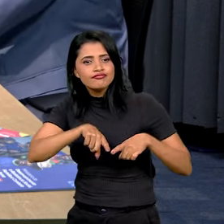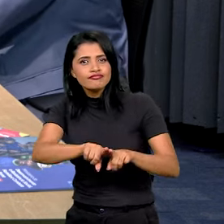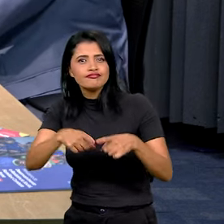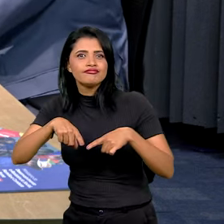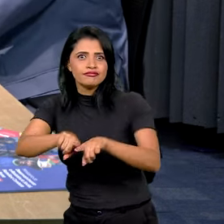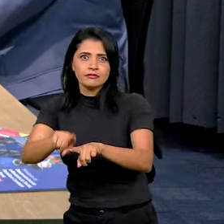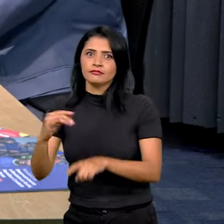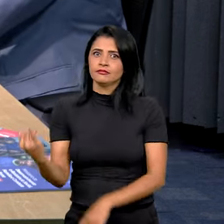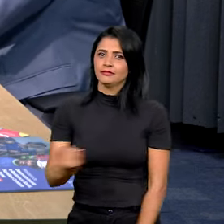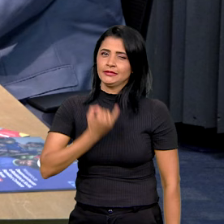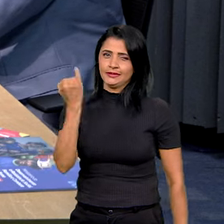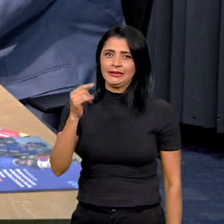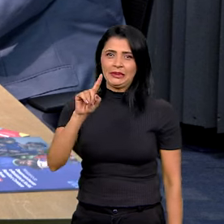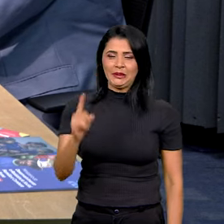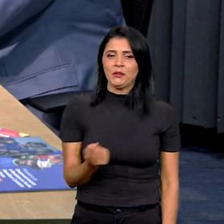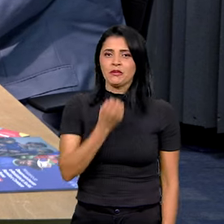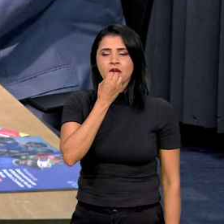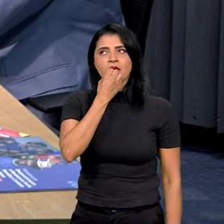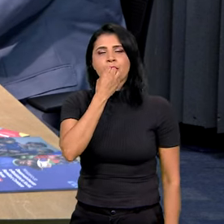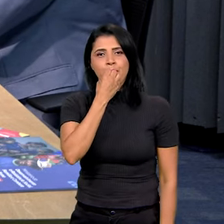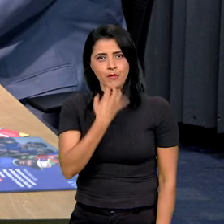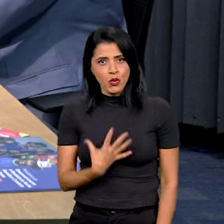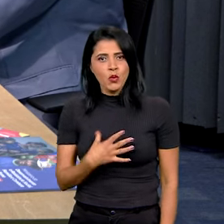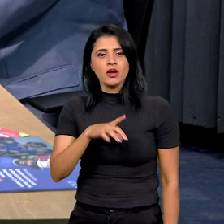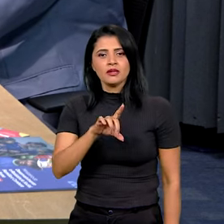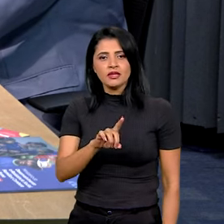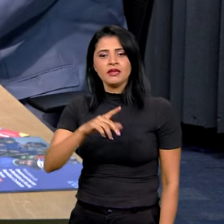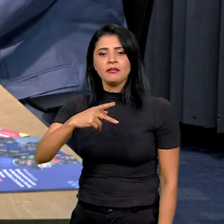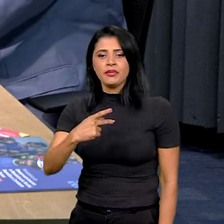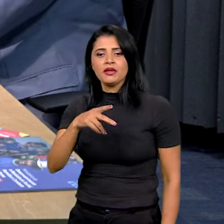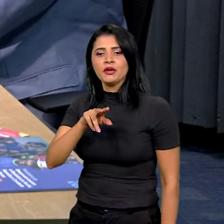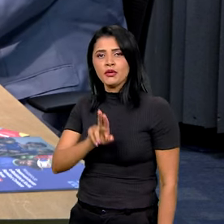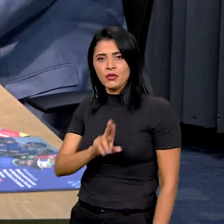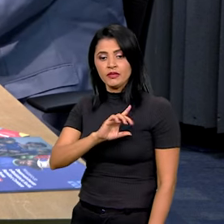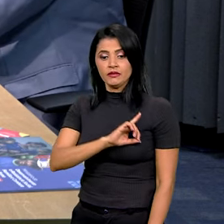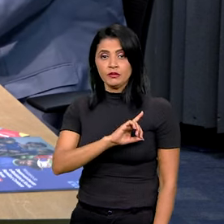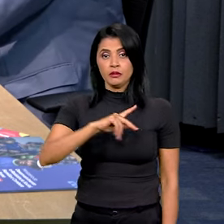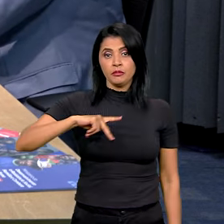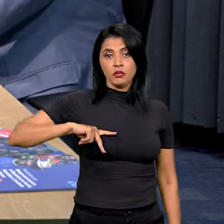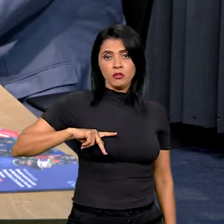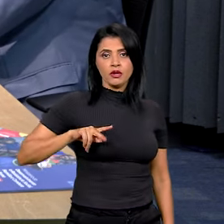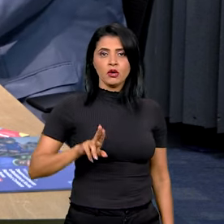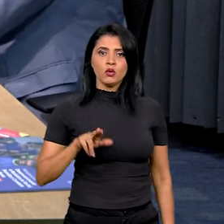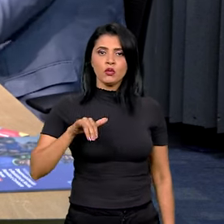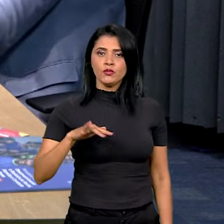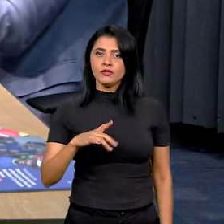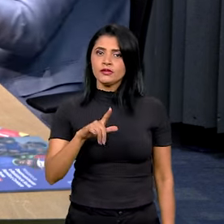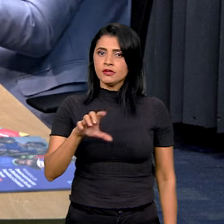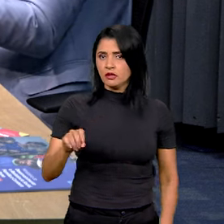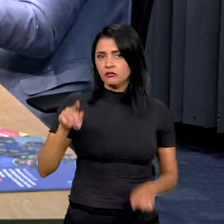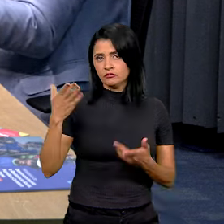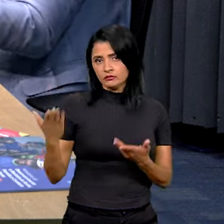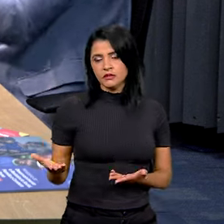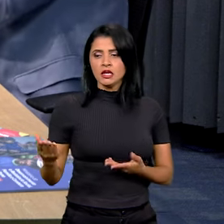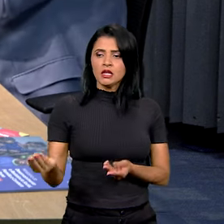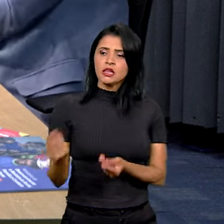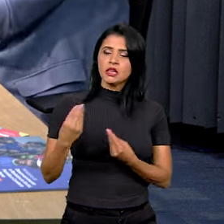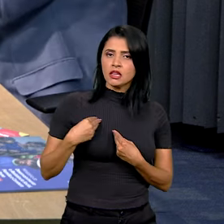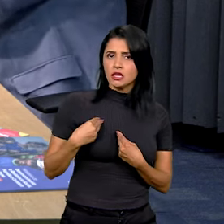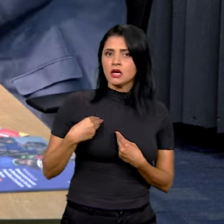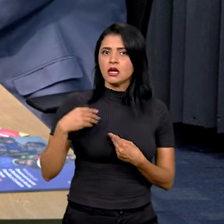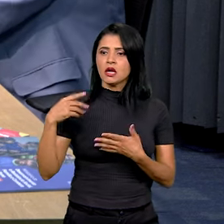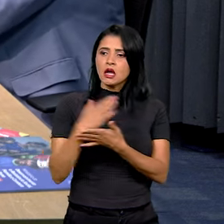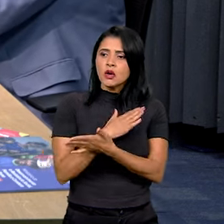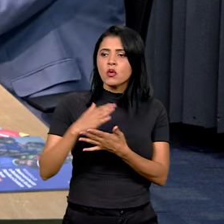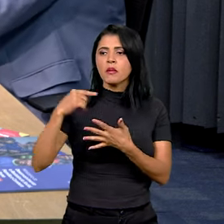assim a gente teve uma parceria tem uma parceria muito boa com a dpu por exemplo a Defensoria Pública da União que ela na verdade ela acaba colocando pra